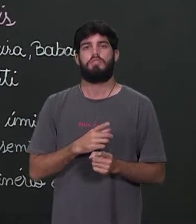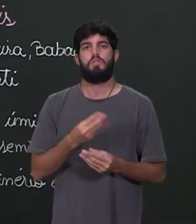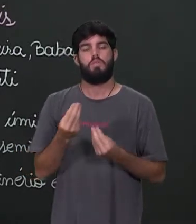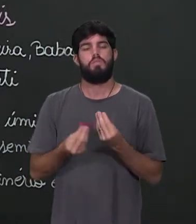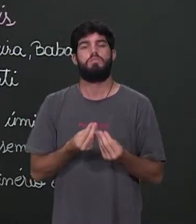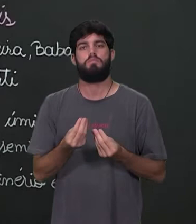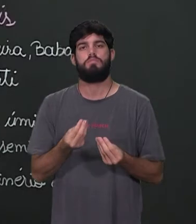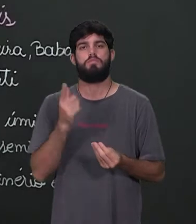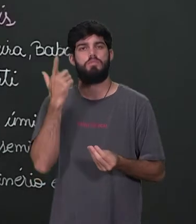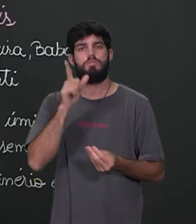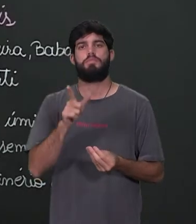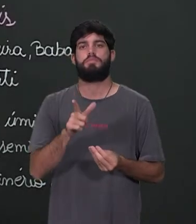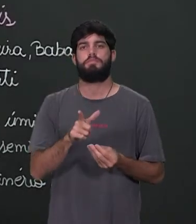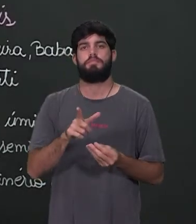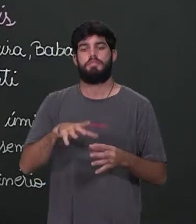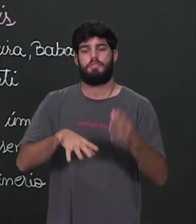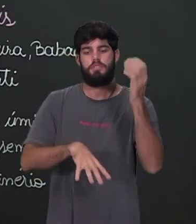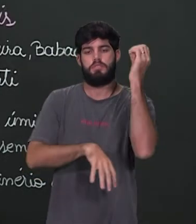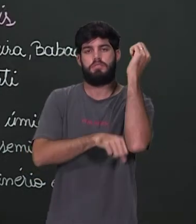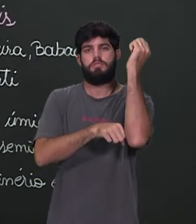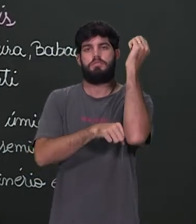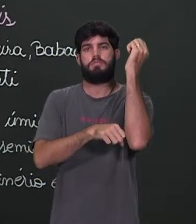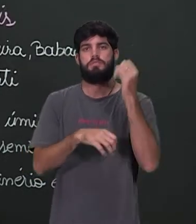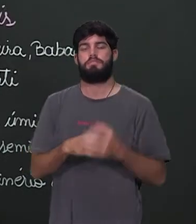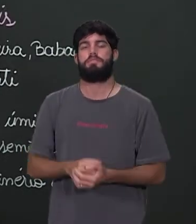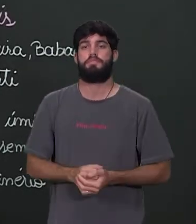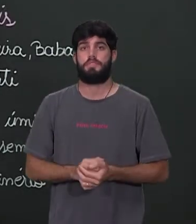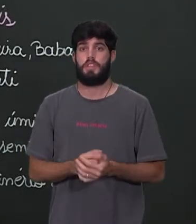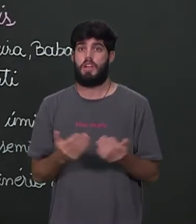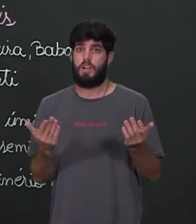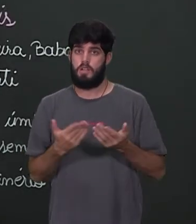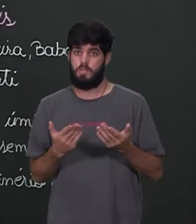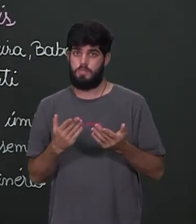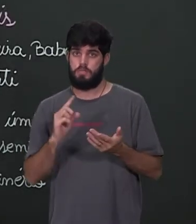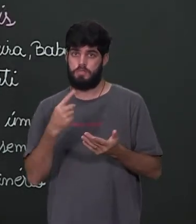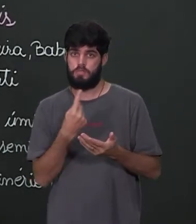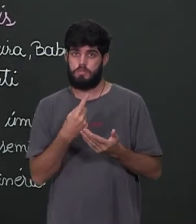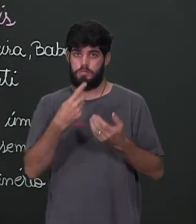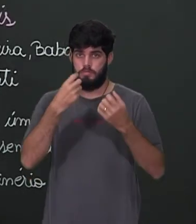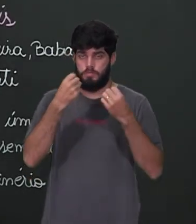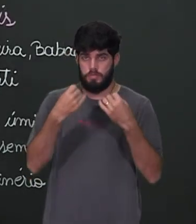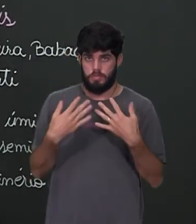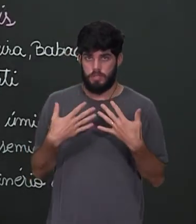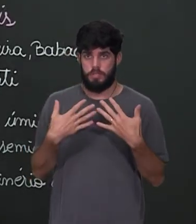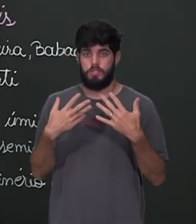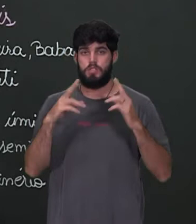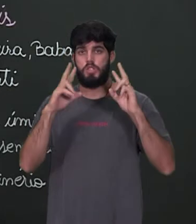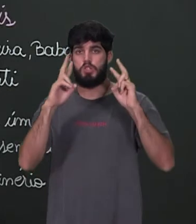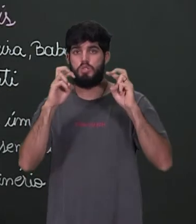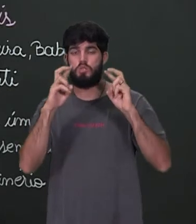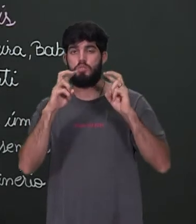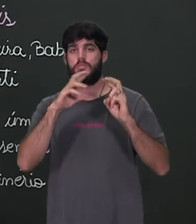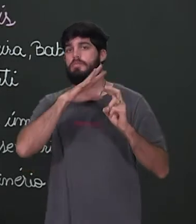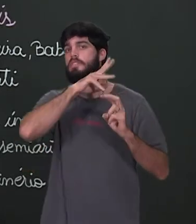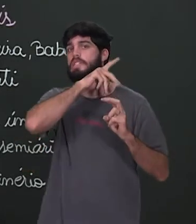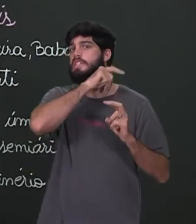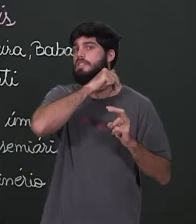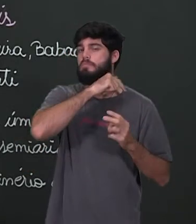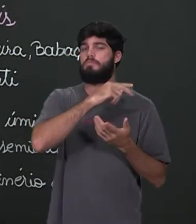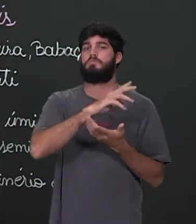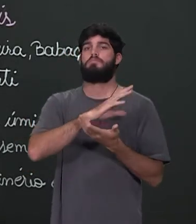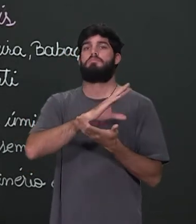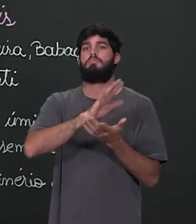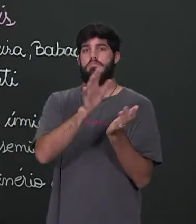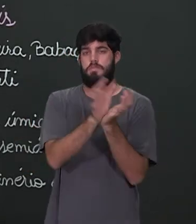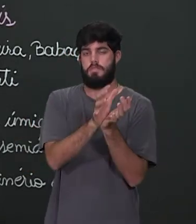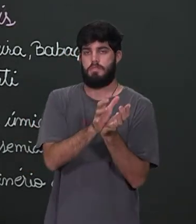ali com a presença da serrapilheira. Vamos falar de diversidade de animais e vegetais? Tem muita coisa, gente.